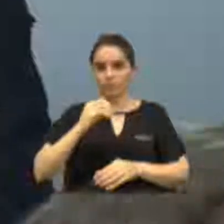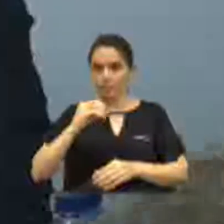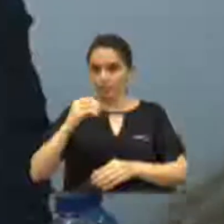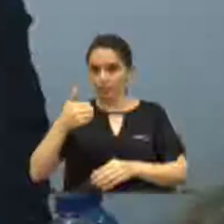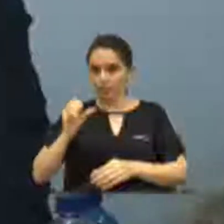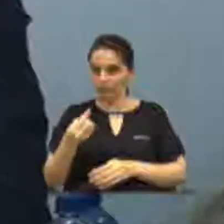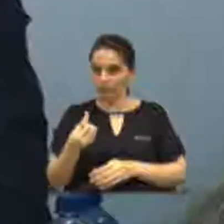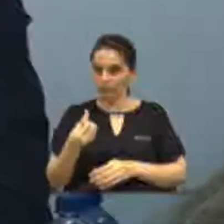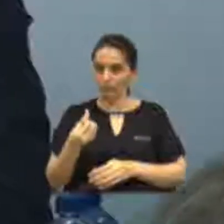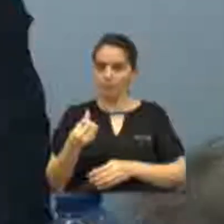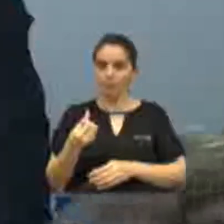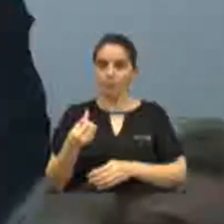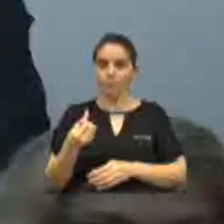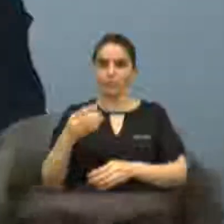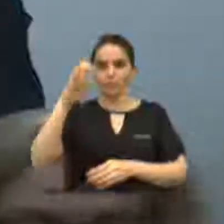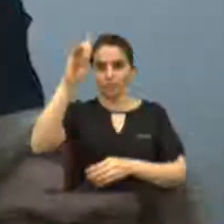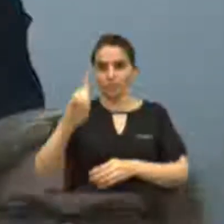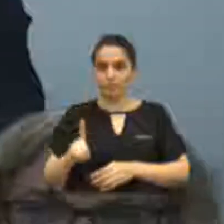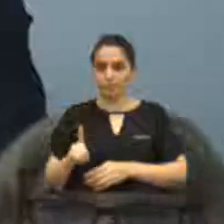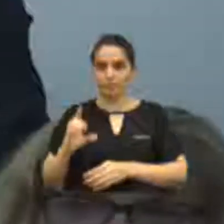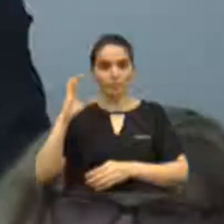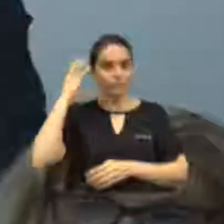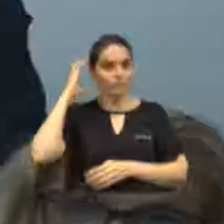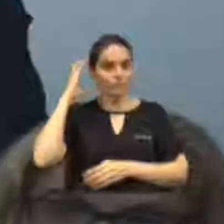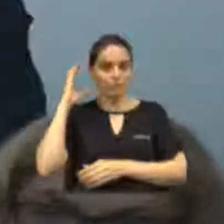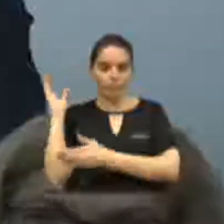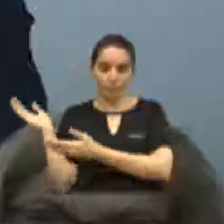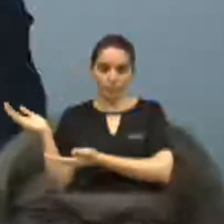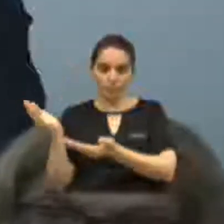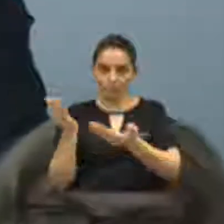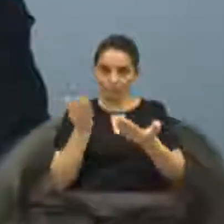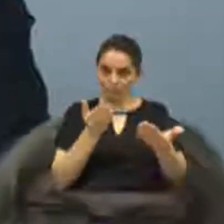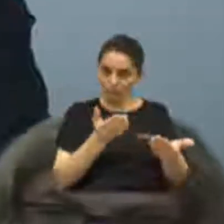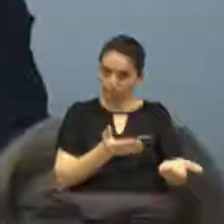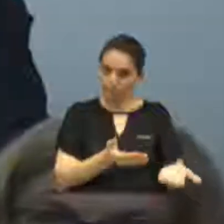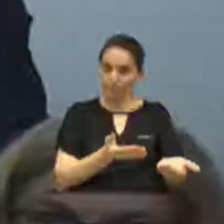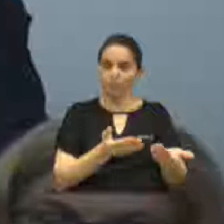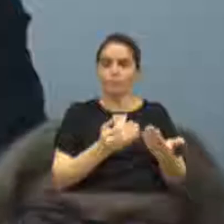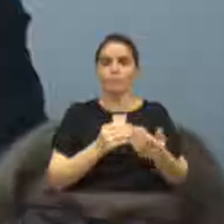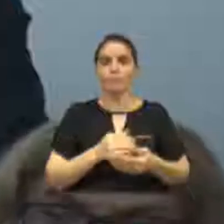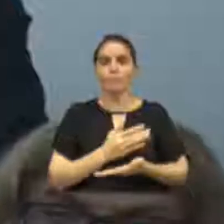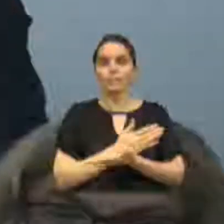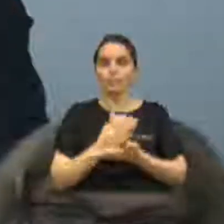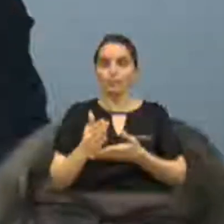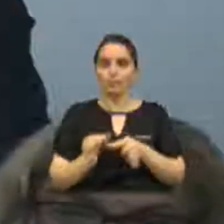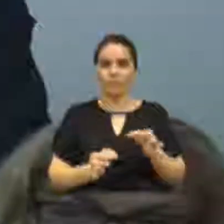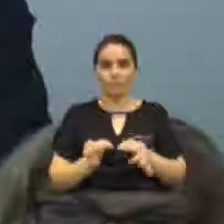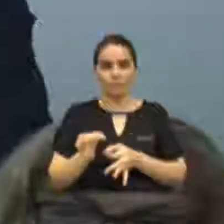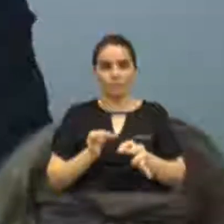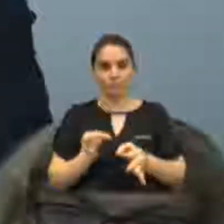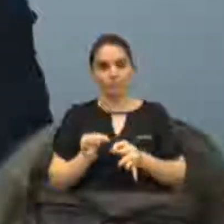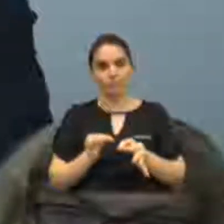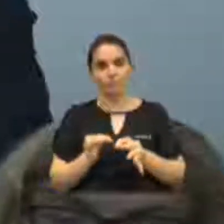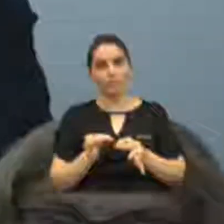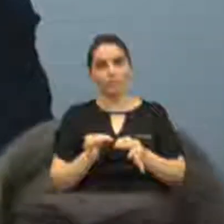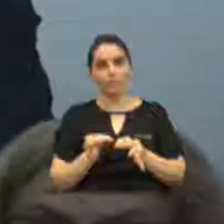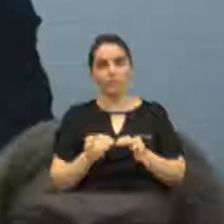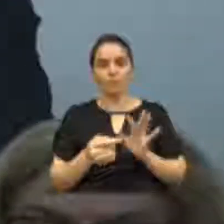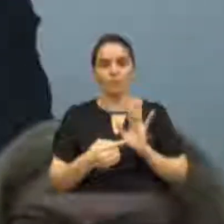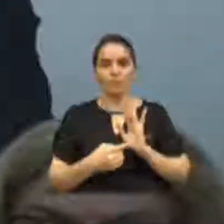a convite do diretor da Rádio Magnífica, o diácono Ricardo Isaac, iniciou um projeto de apresentação e